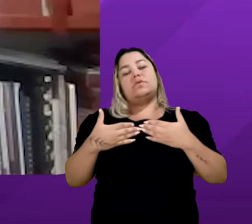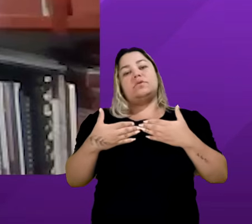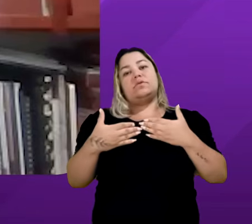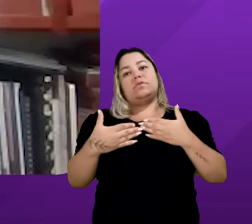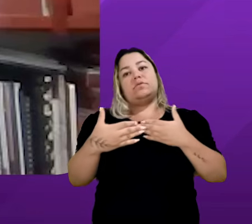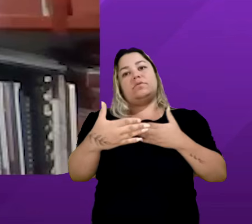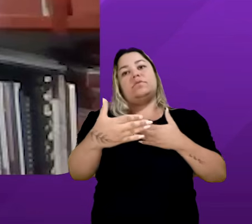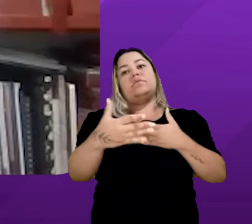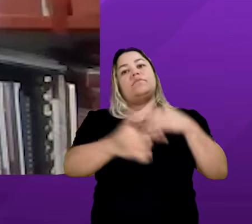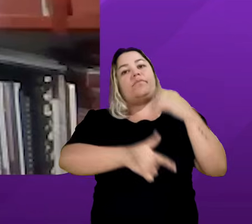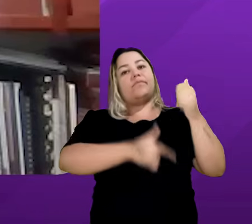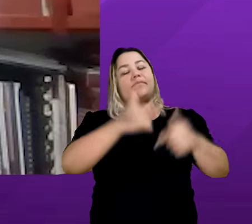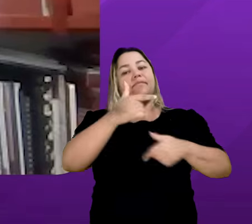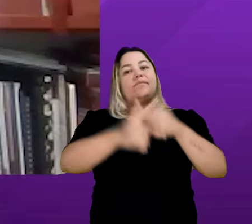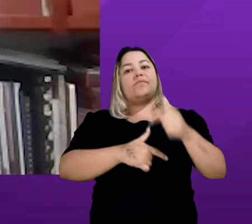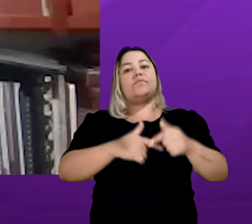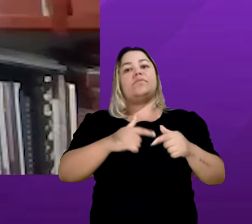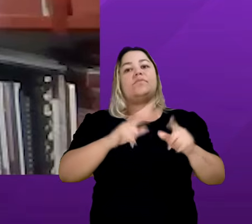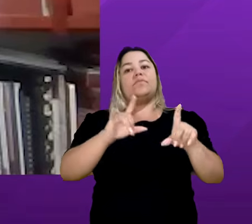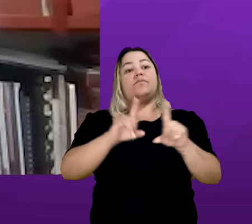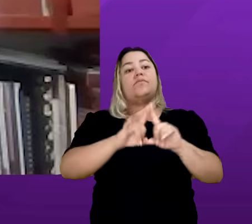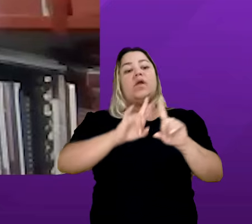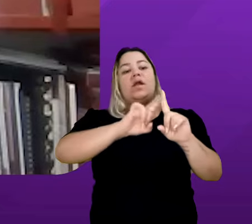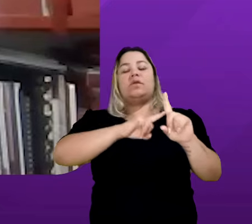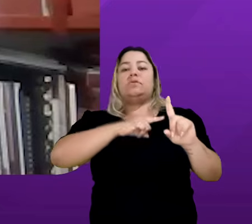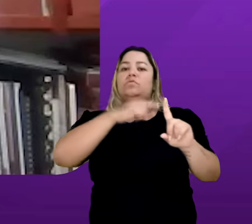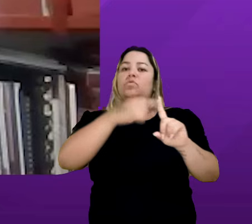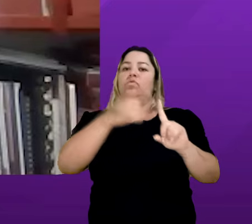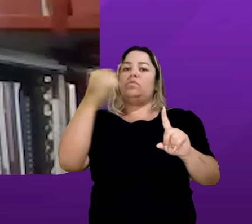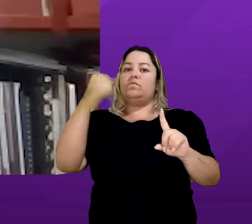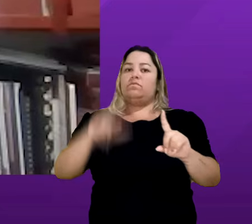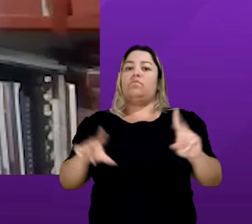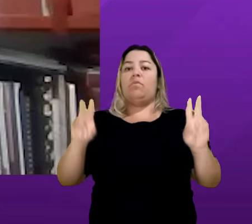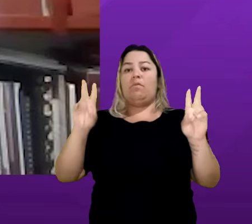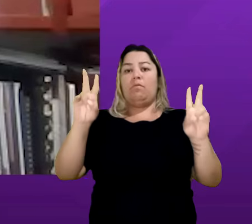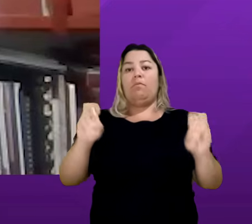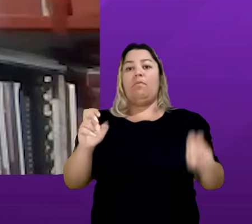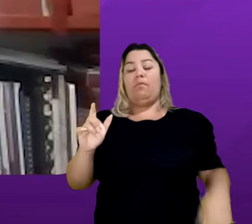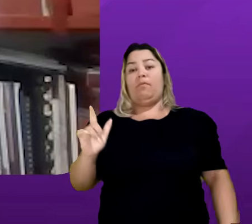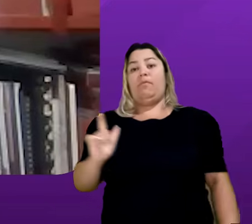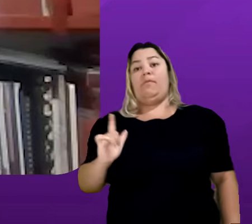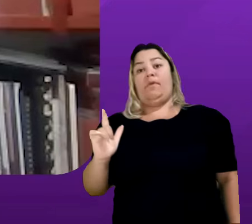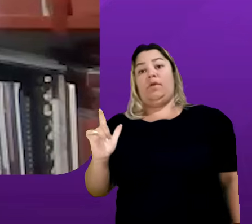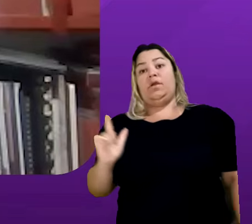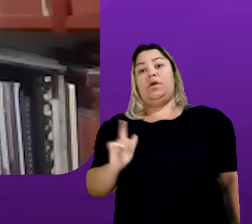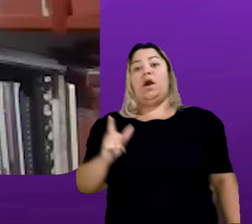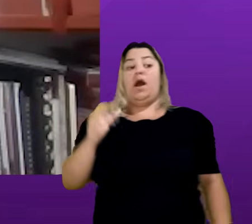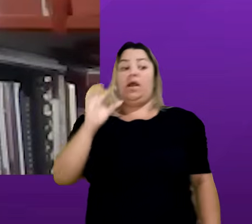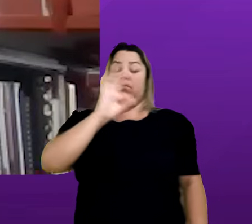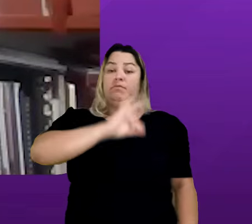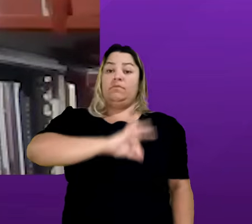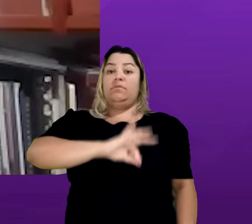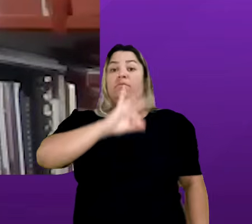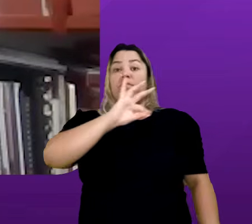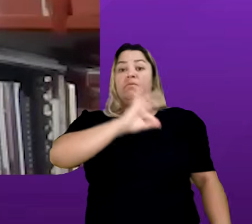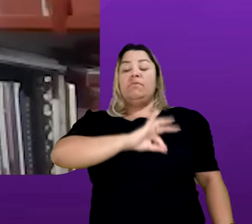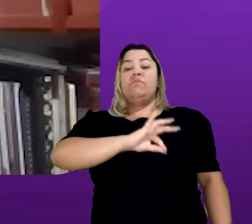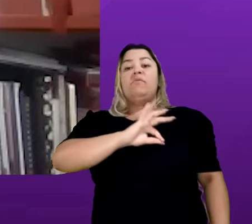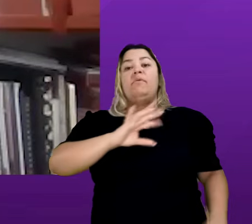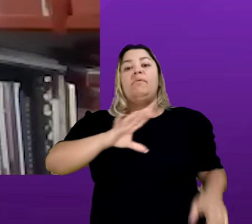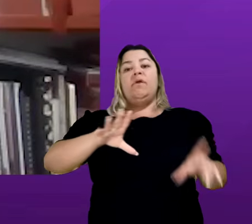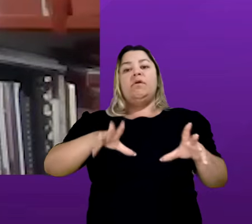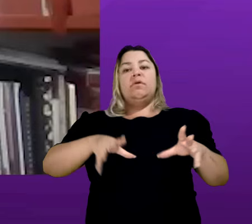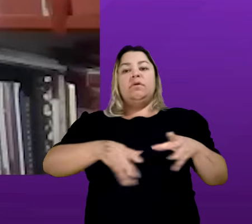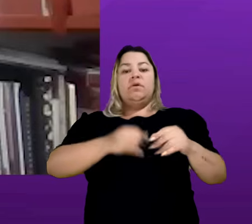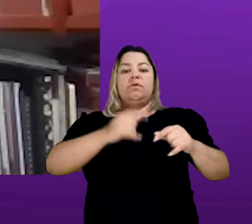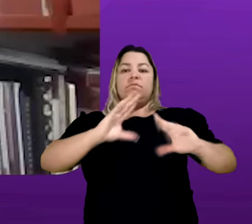vai acumulando outras questões. Você tem a remuneração, é a composição de tudo que você ganha, o salário